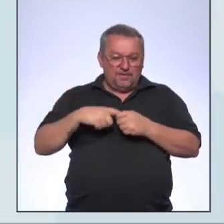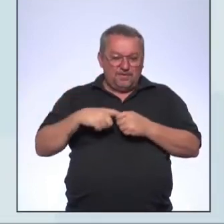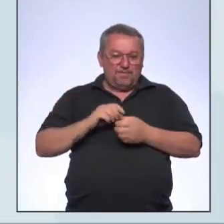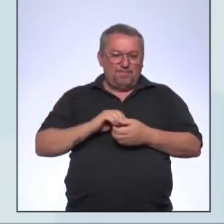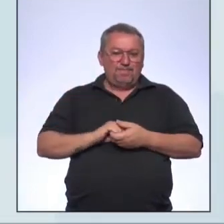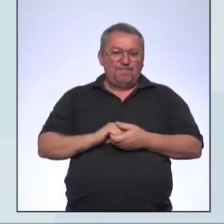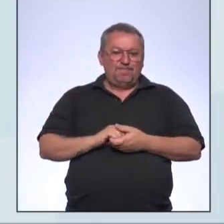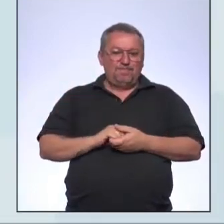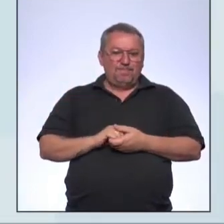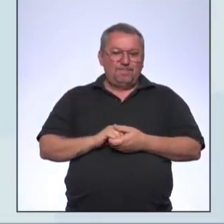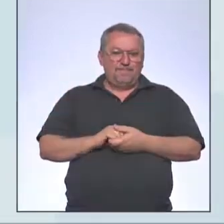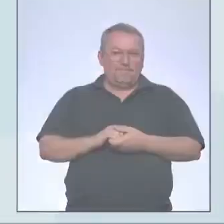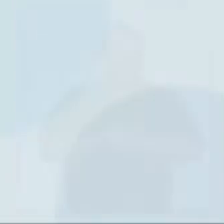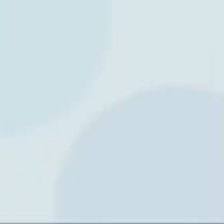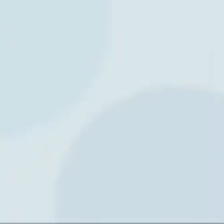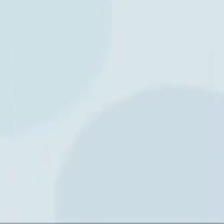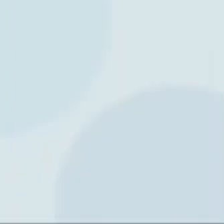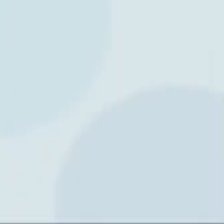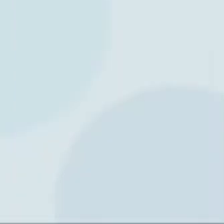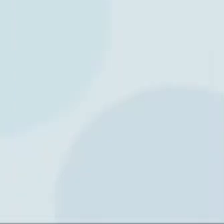no chat.